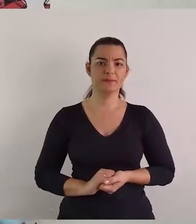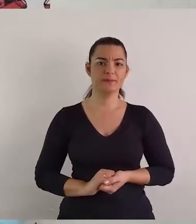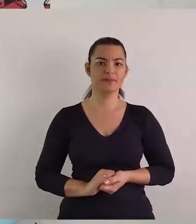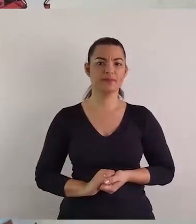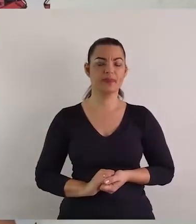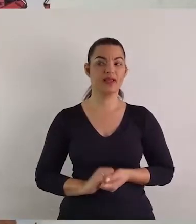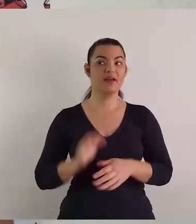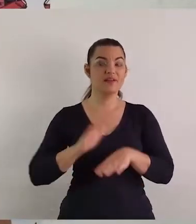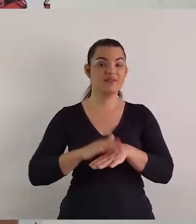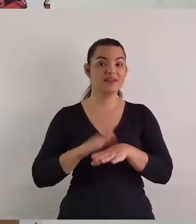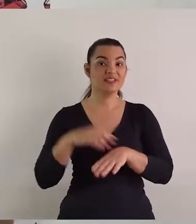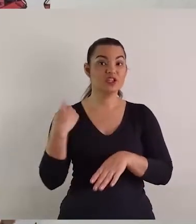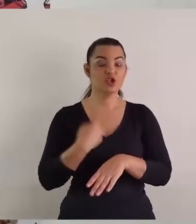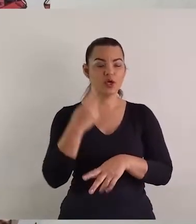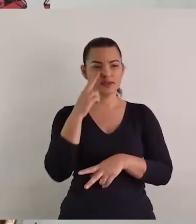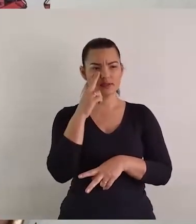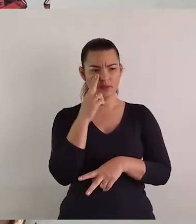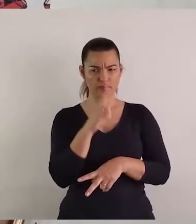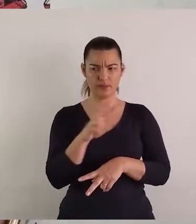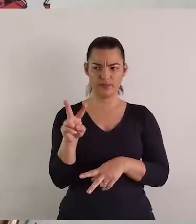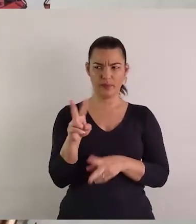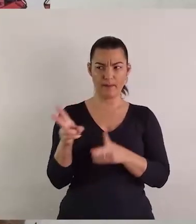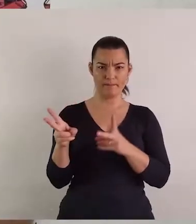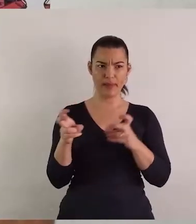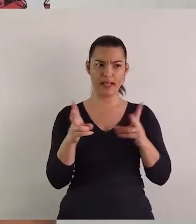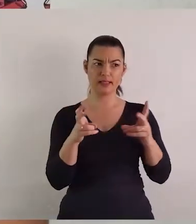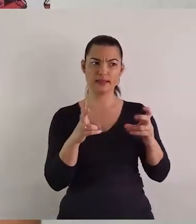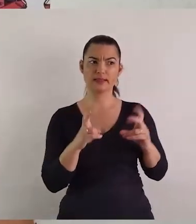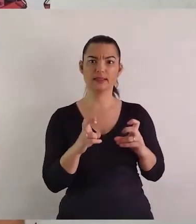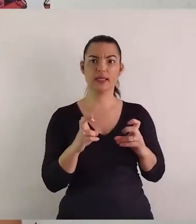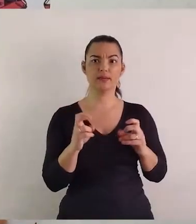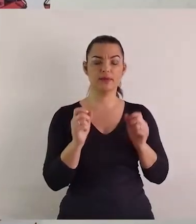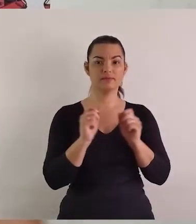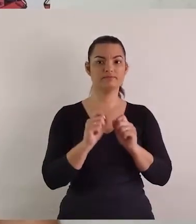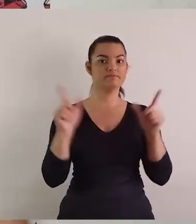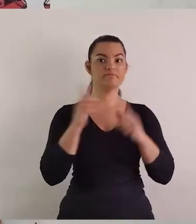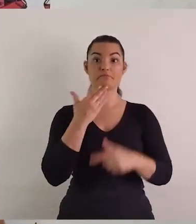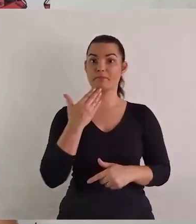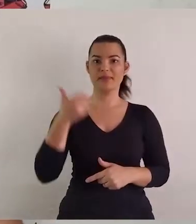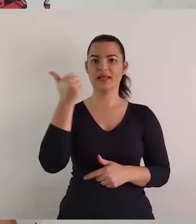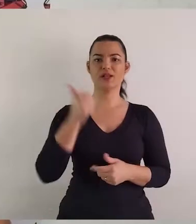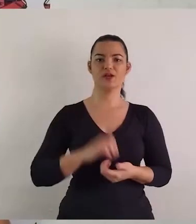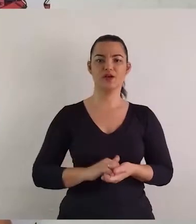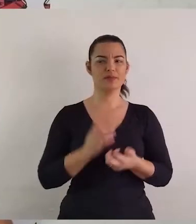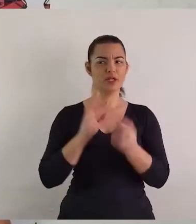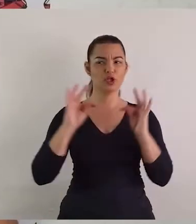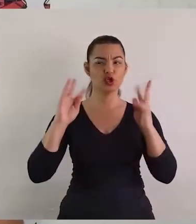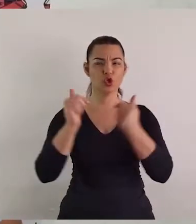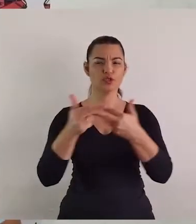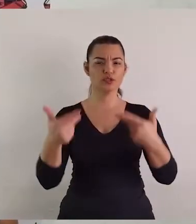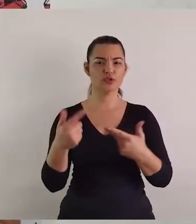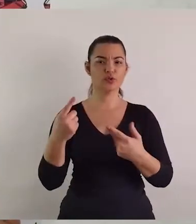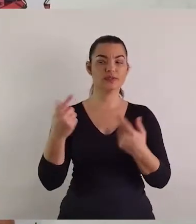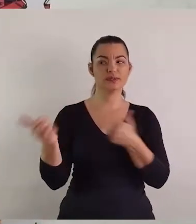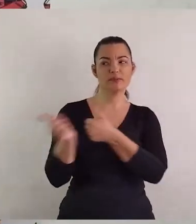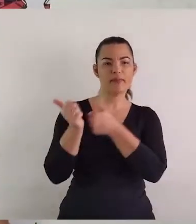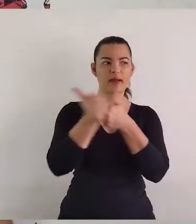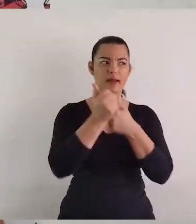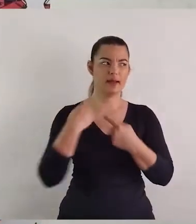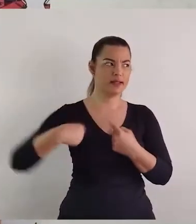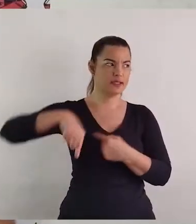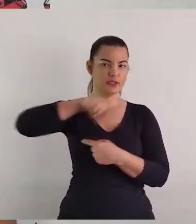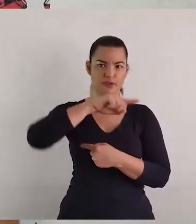o nosso olhar, a nossa percepção para tudo que está à nossa volta. Então, essa é a primeira